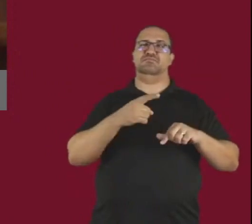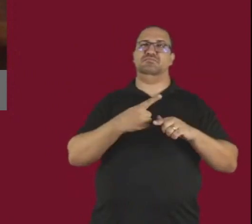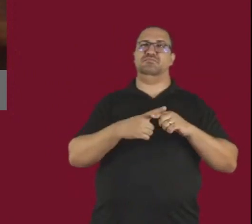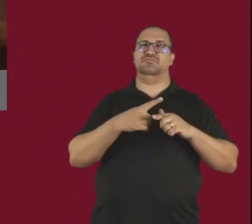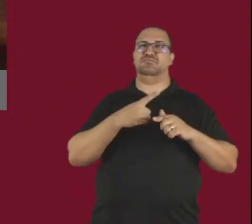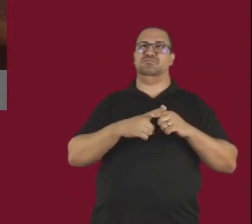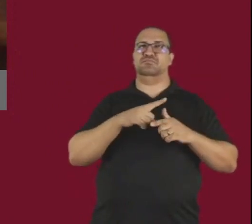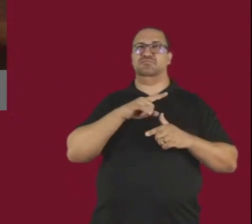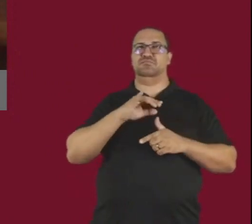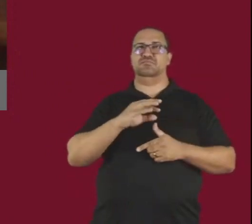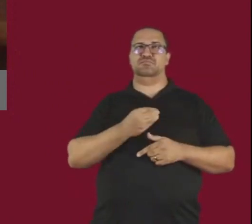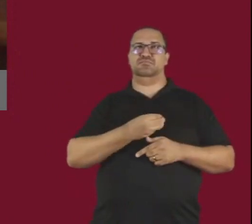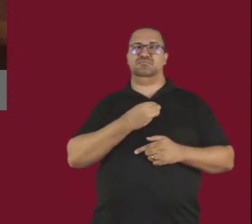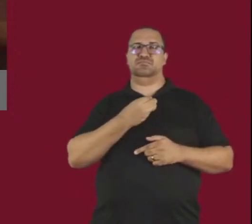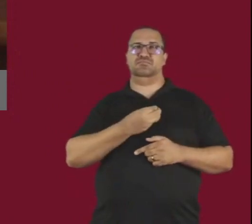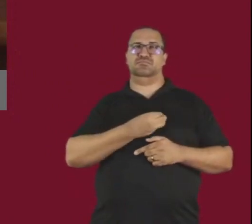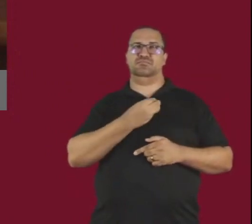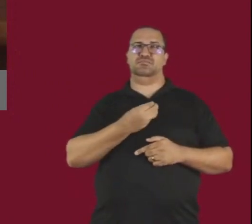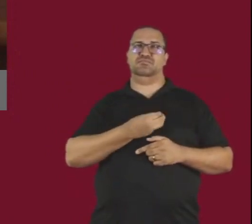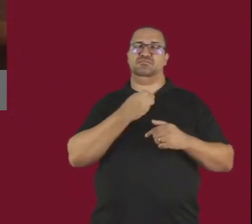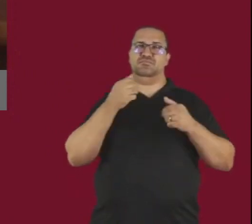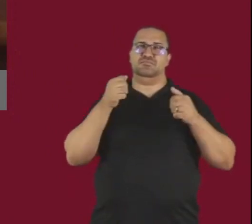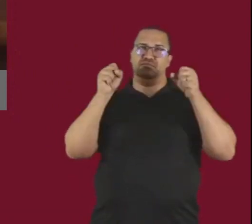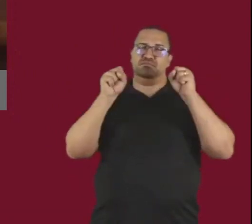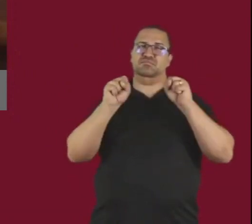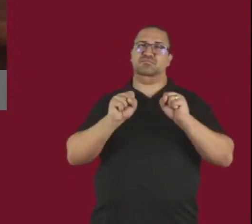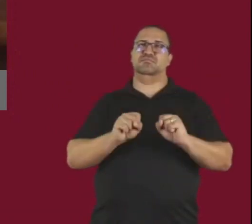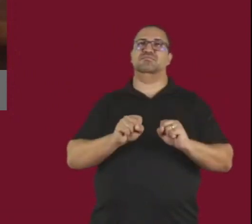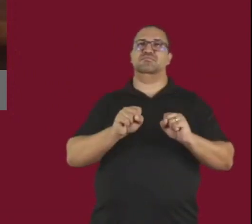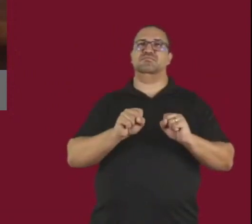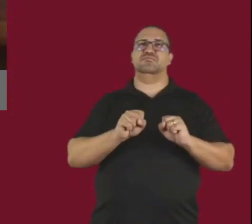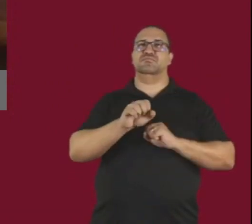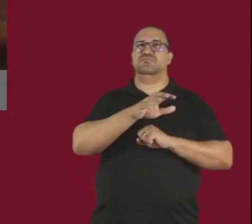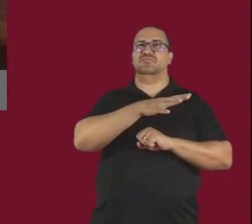estamos vivendo a possibilidade da extinção,